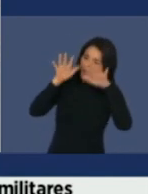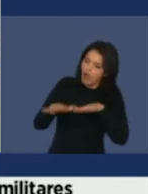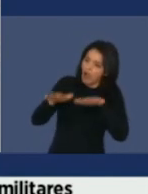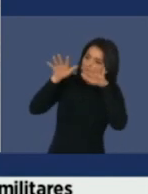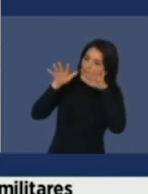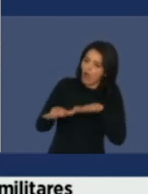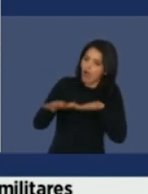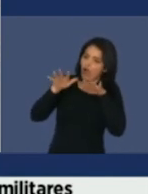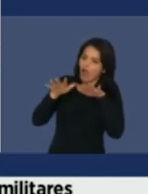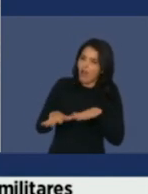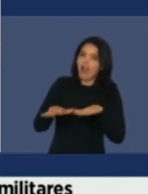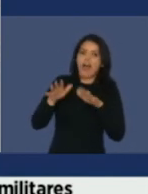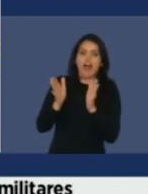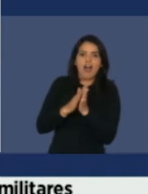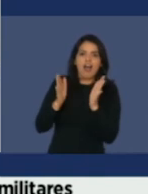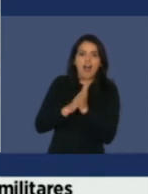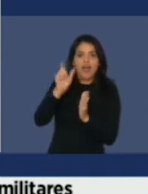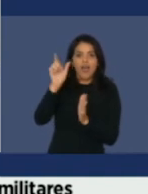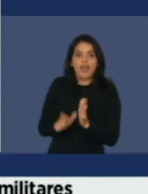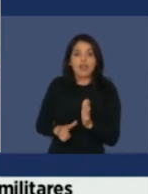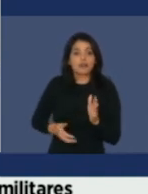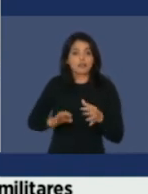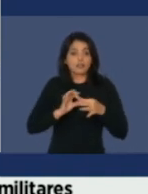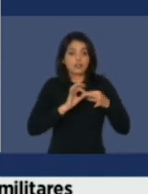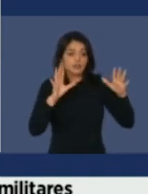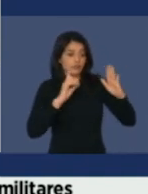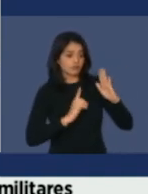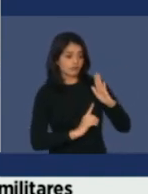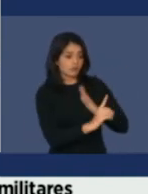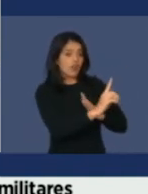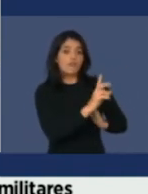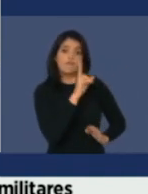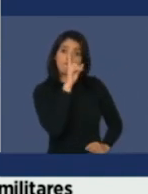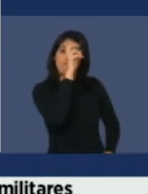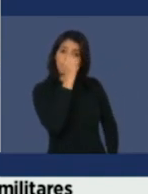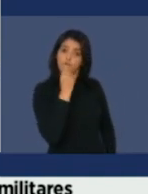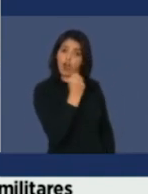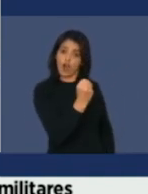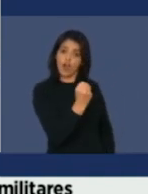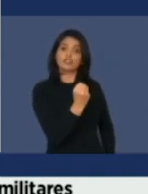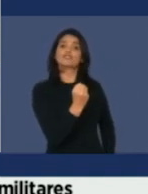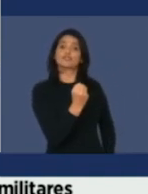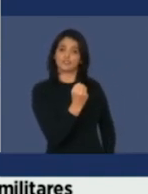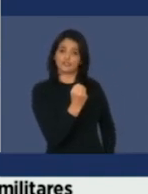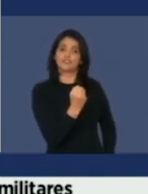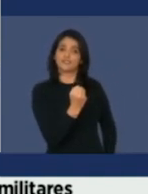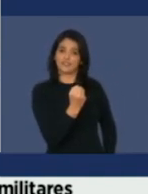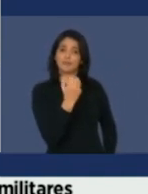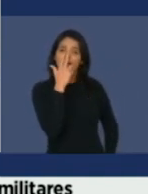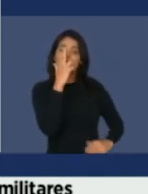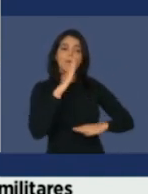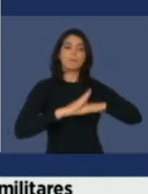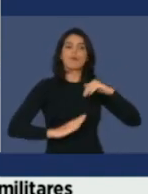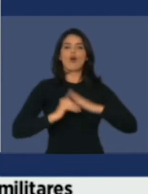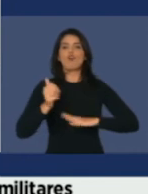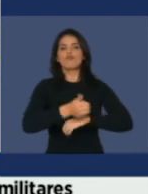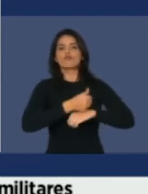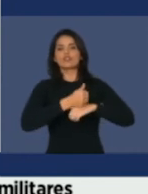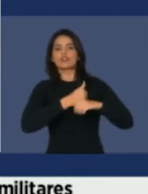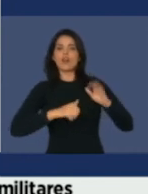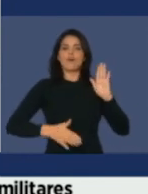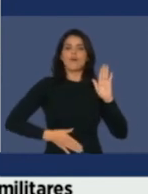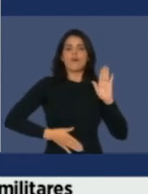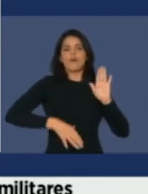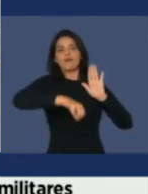e sai de lá fortalecido na carreira do crime. E é isso que nós buscamos: diminuir, reduzir,